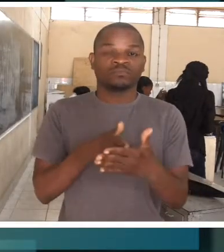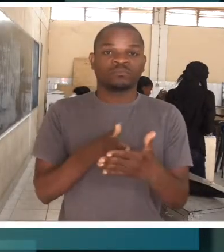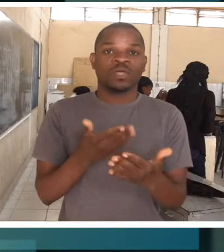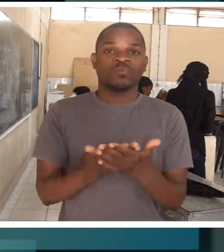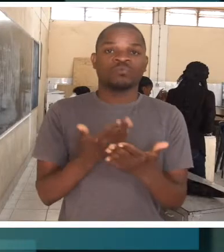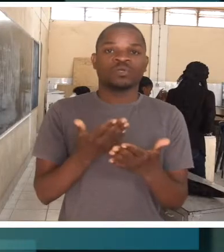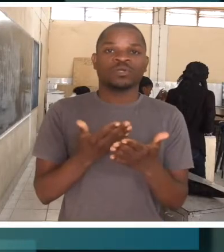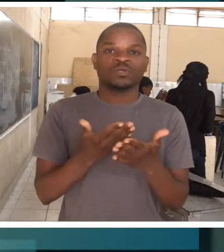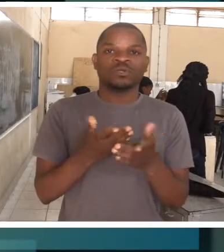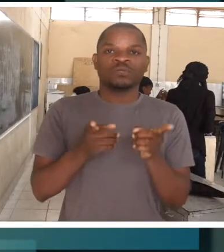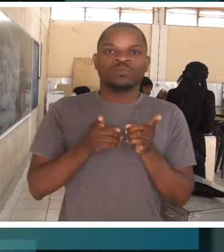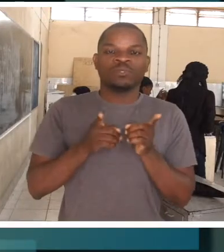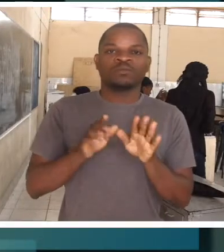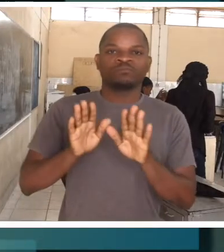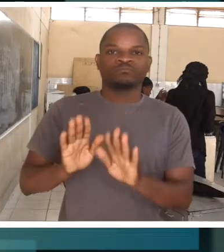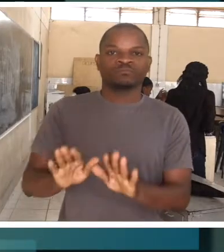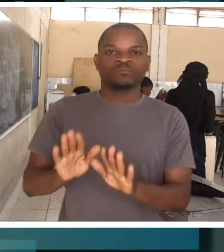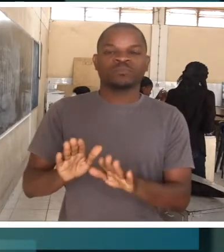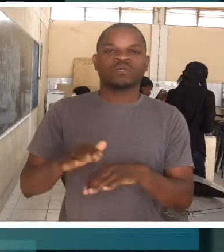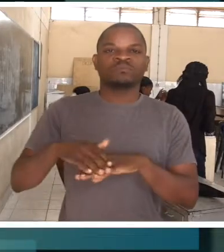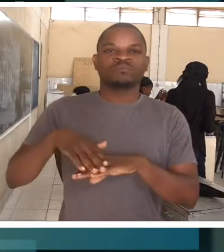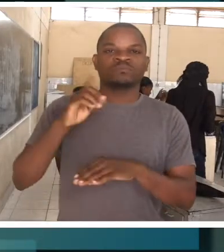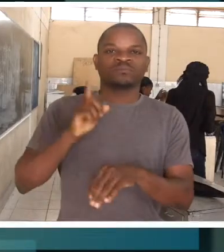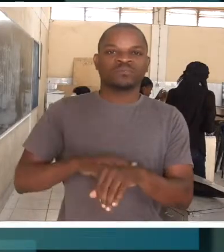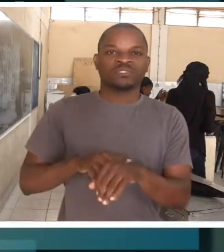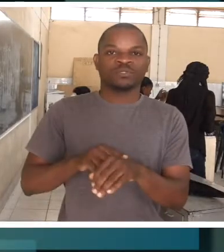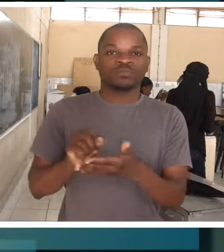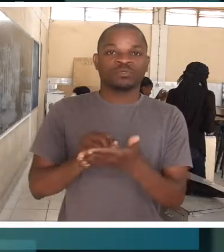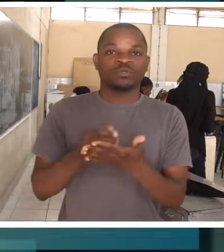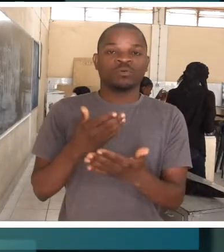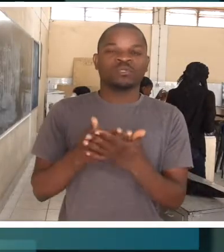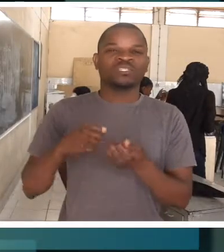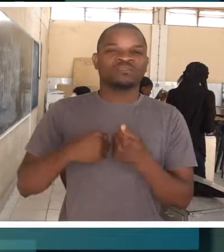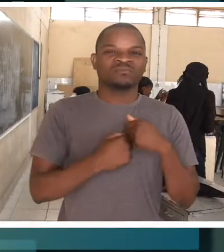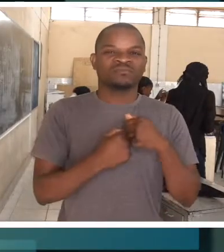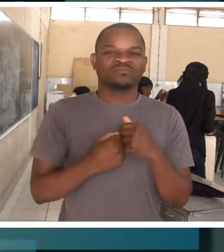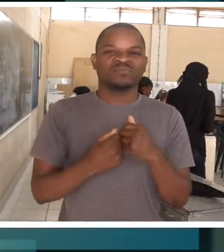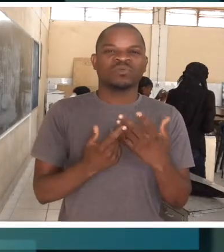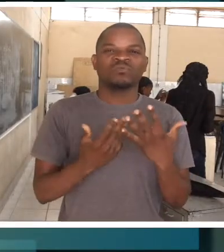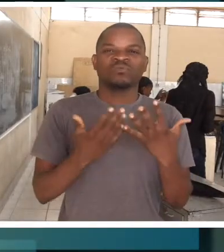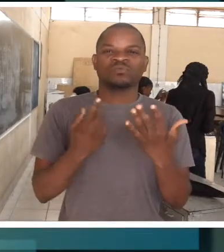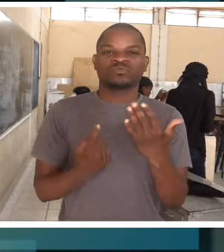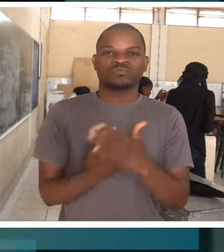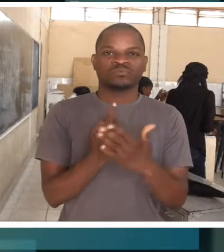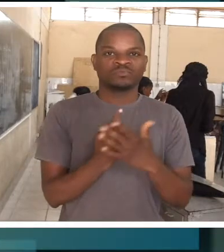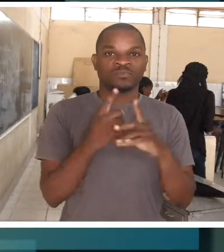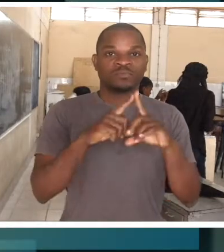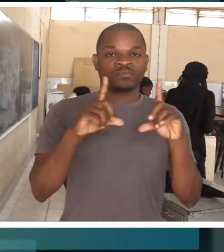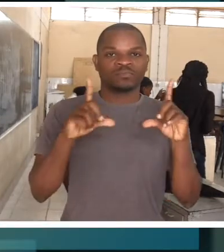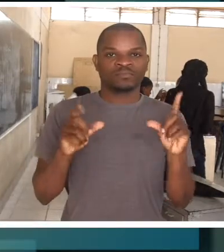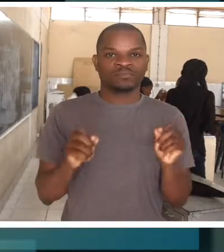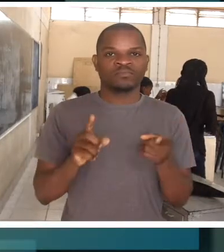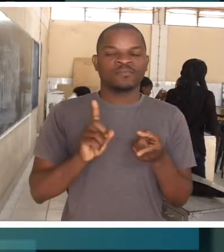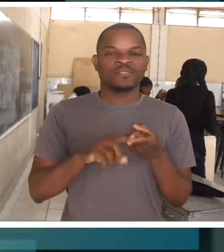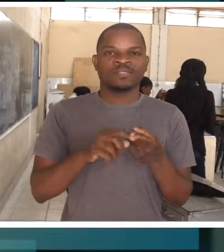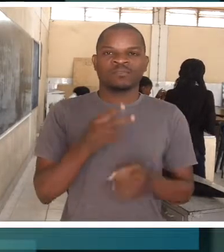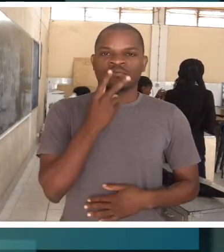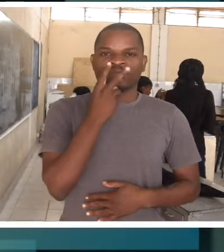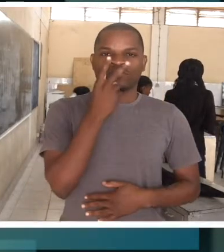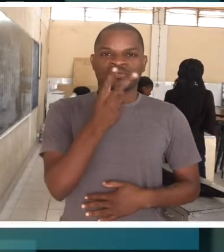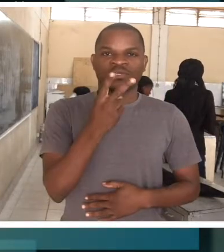é muito a ver com a retenção da rapariga na escola, que é um desafio muito grande devido a vários fatores.